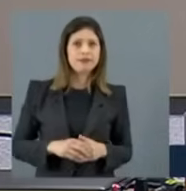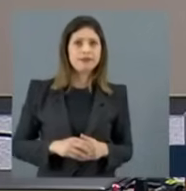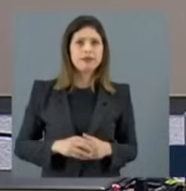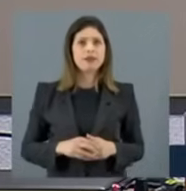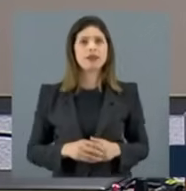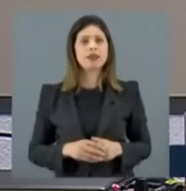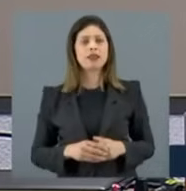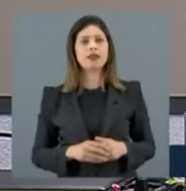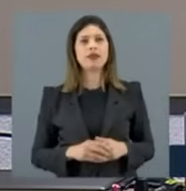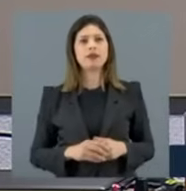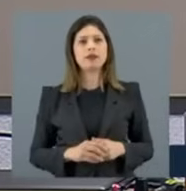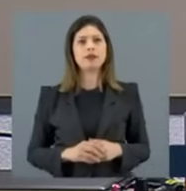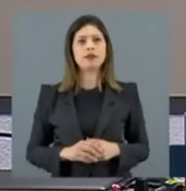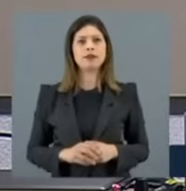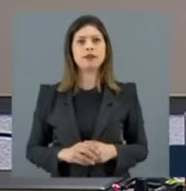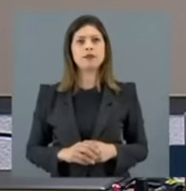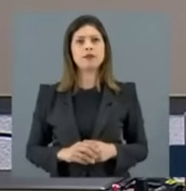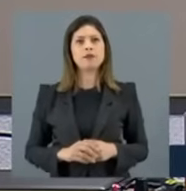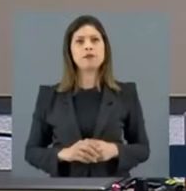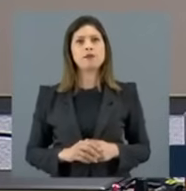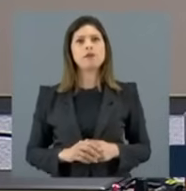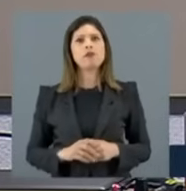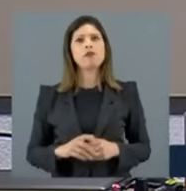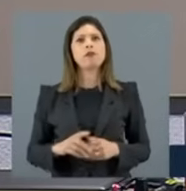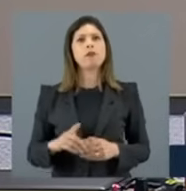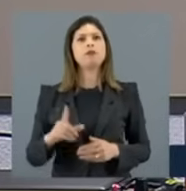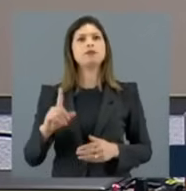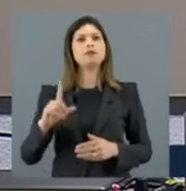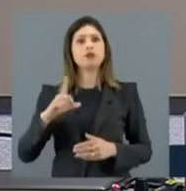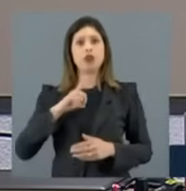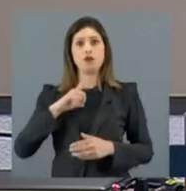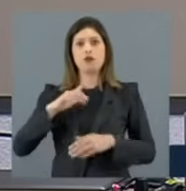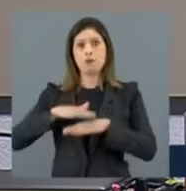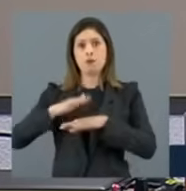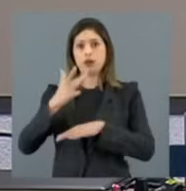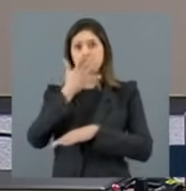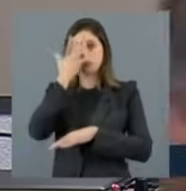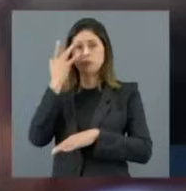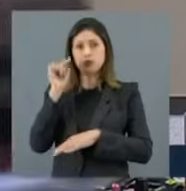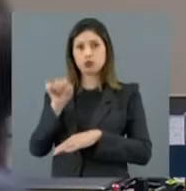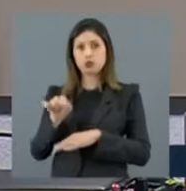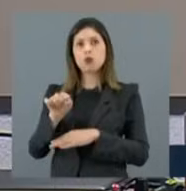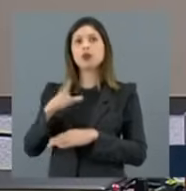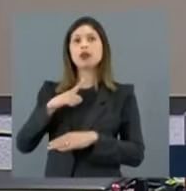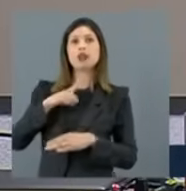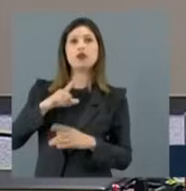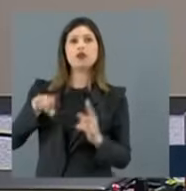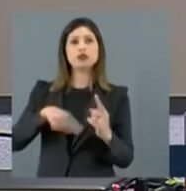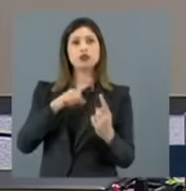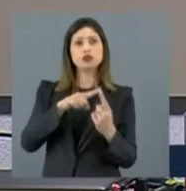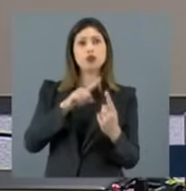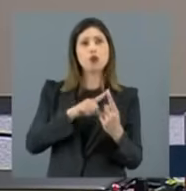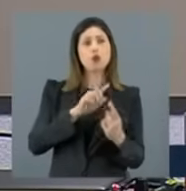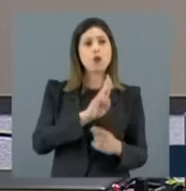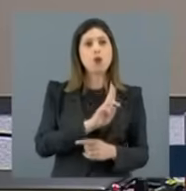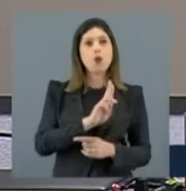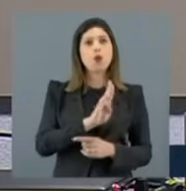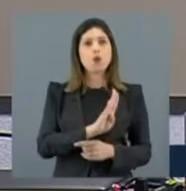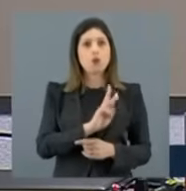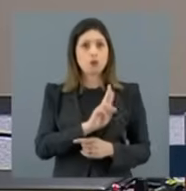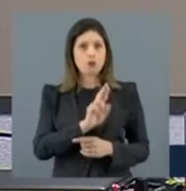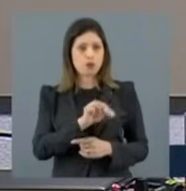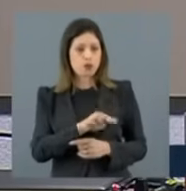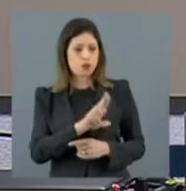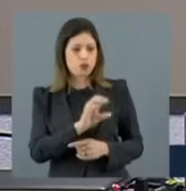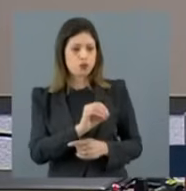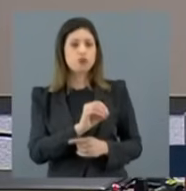Um outro censurado nesse processo foi o conhecido podcaster Bruno Ayub, conhecido como